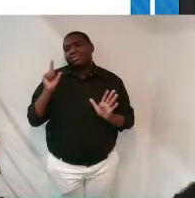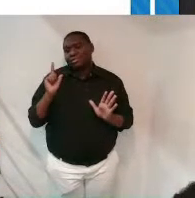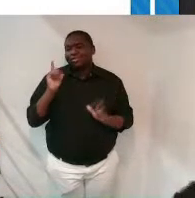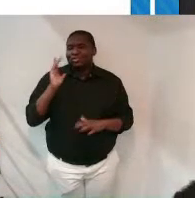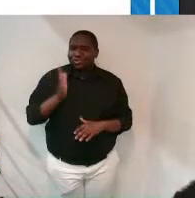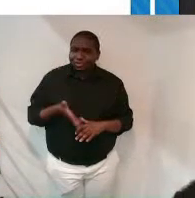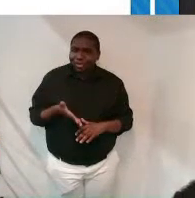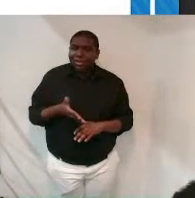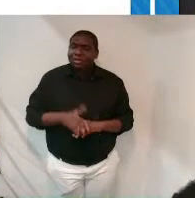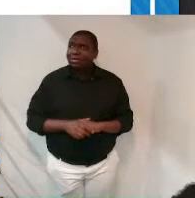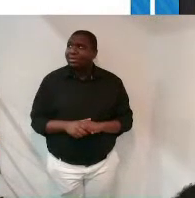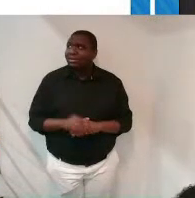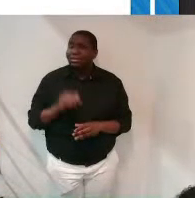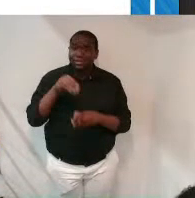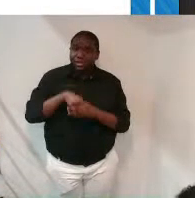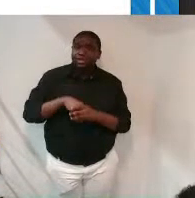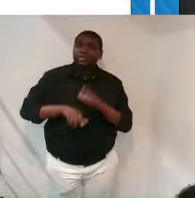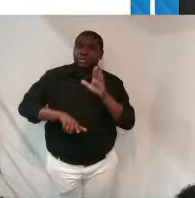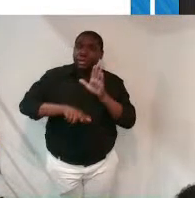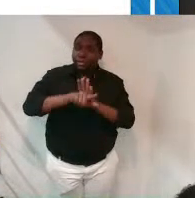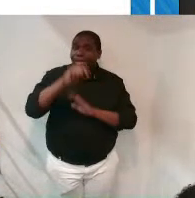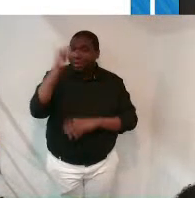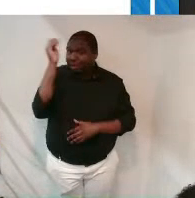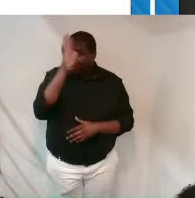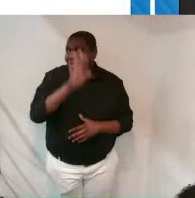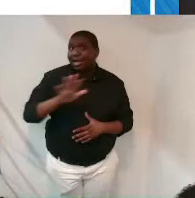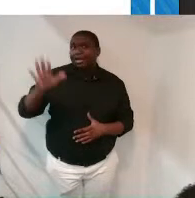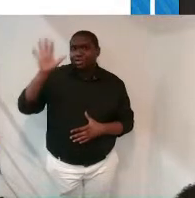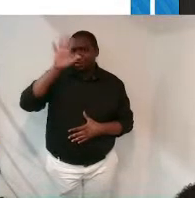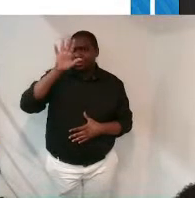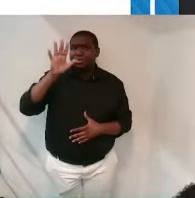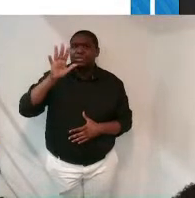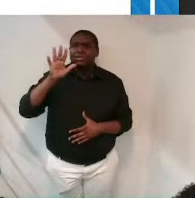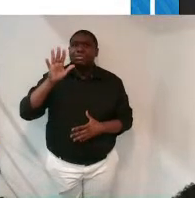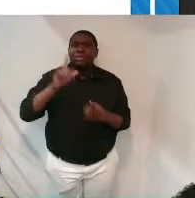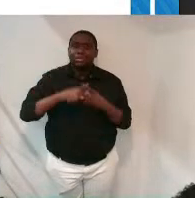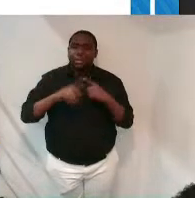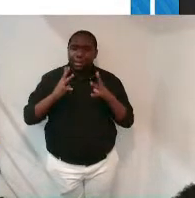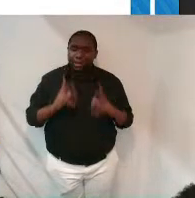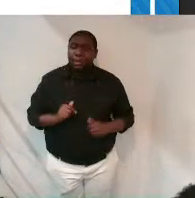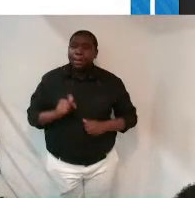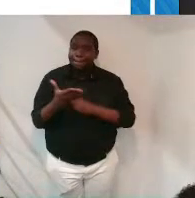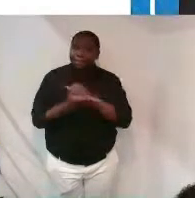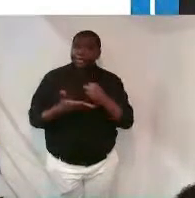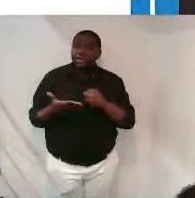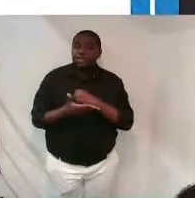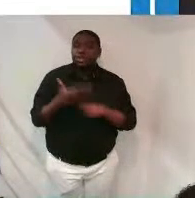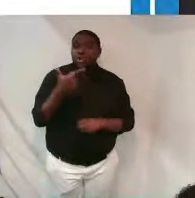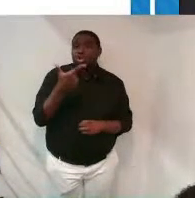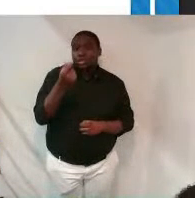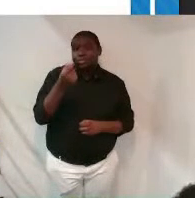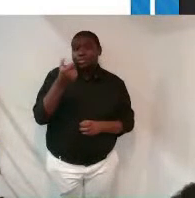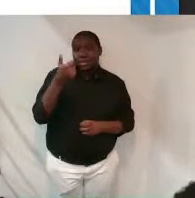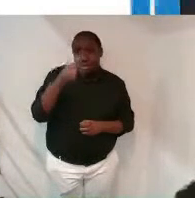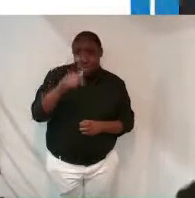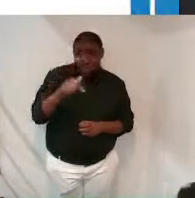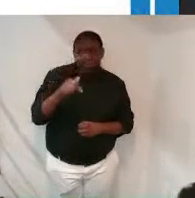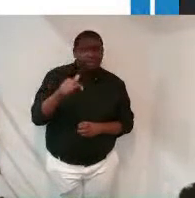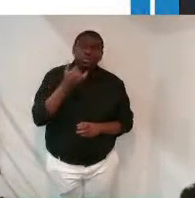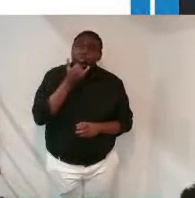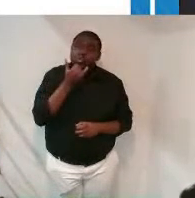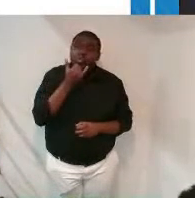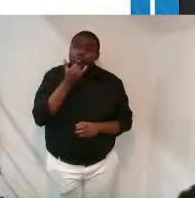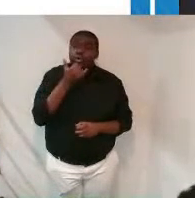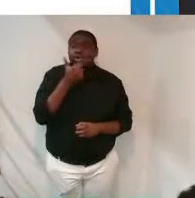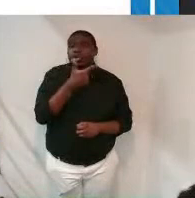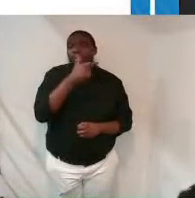expressamente na Lei de Diretrizes Nacionais de Saneamento Básico em 2017. Em 2007, desculpem,